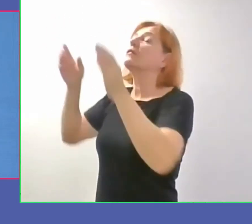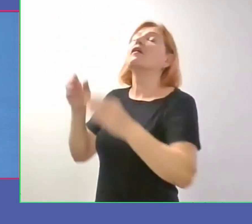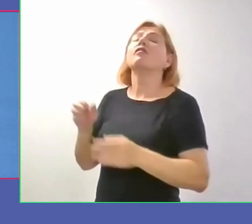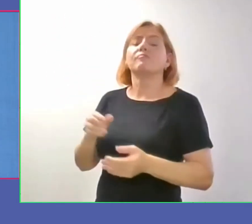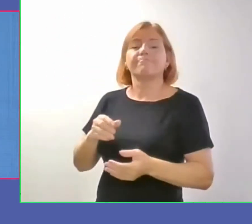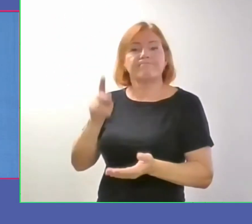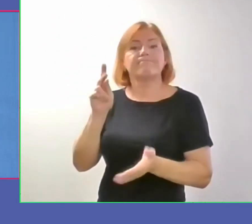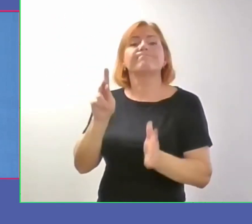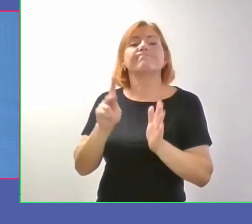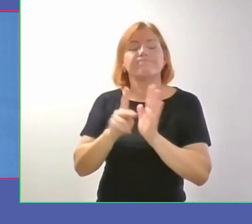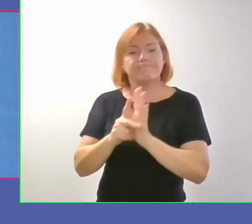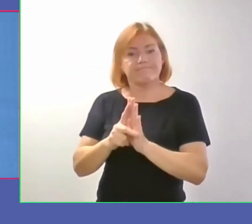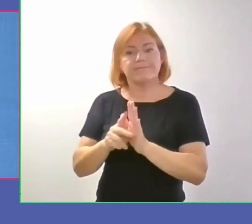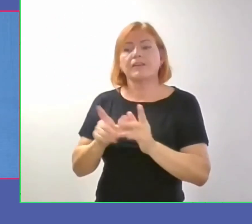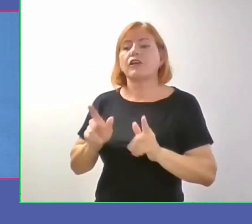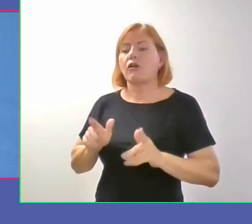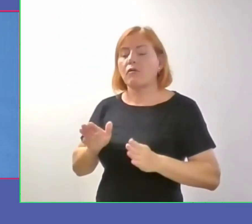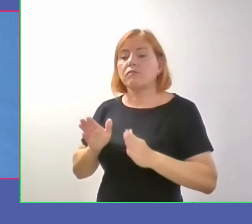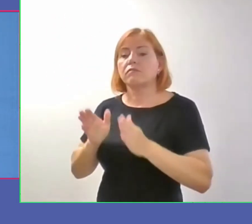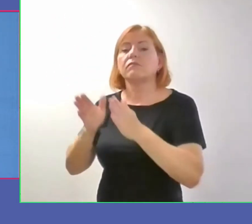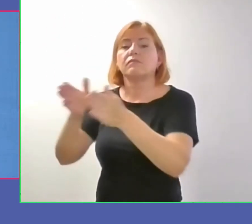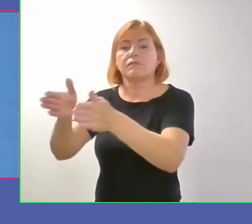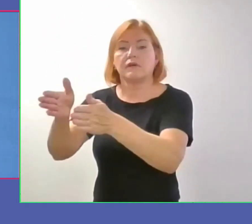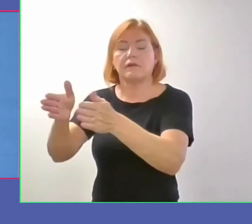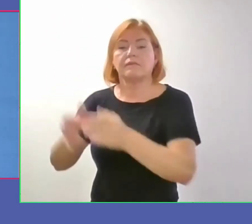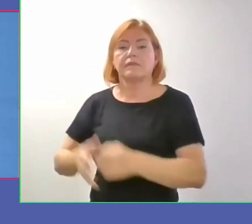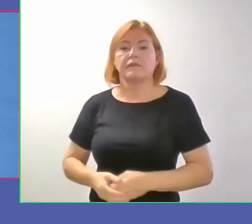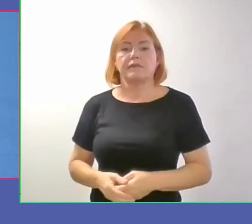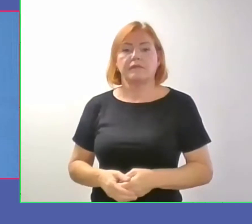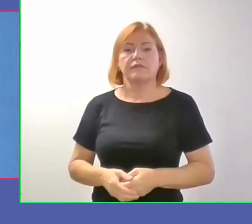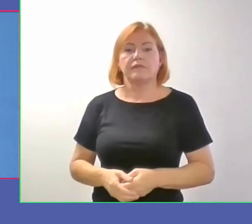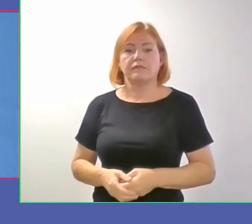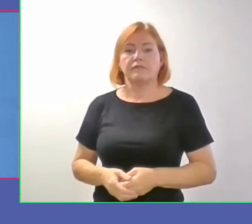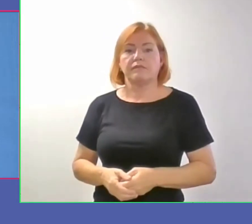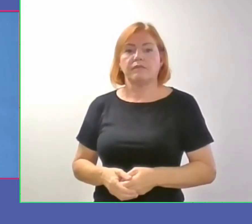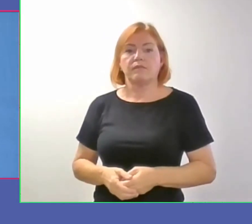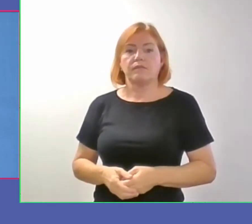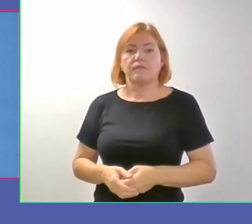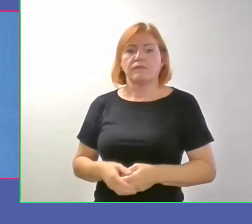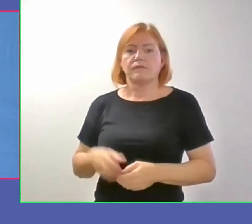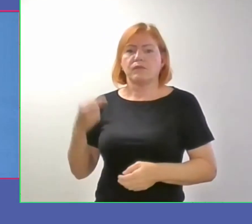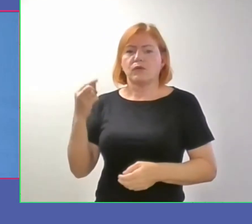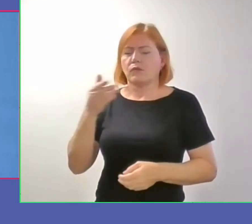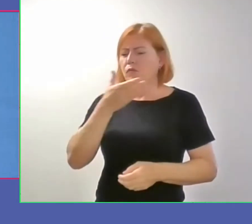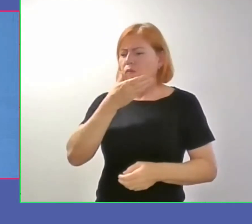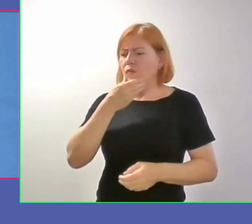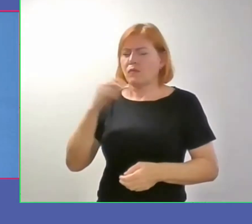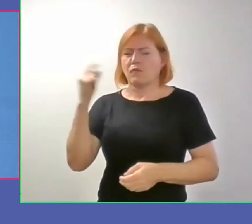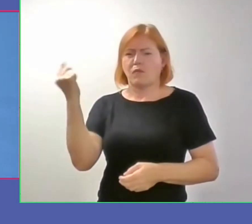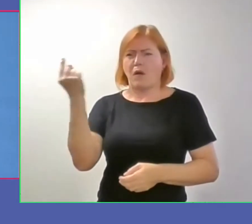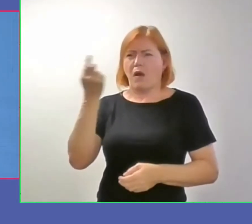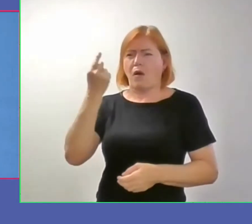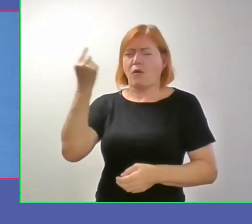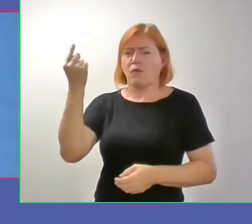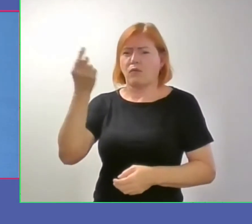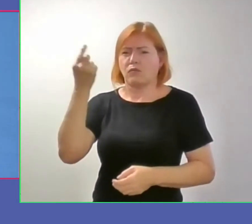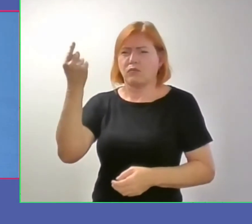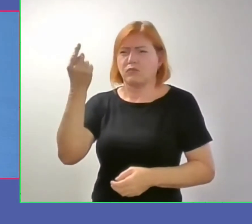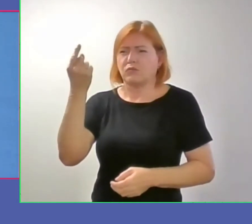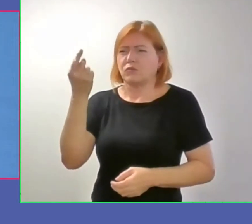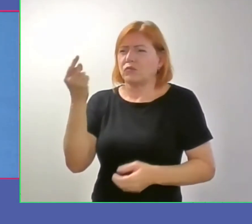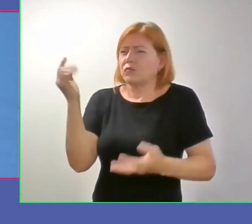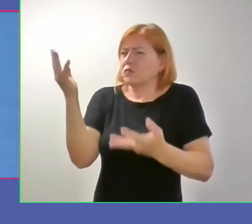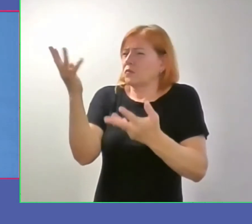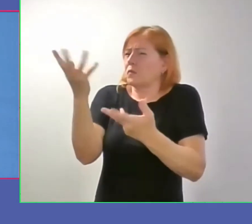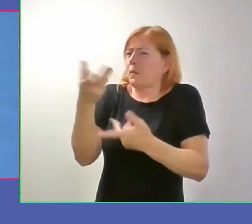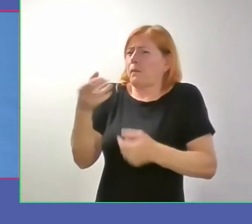afirma o alto e sublime, aquele que vive para sempre e cujo nome